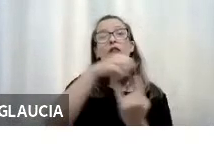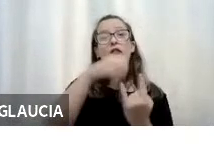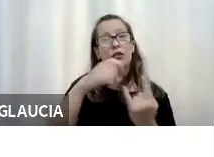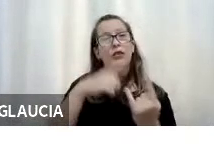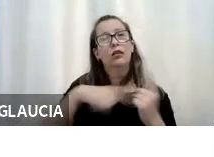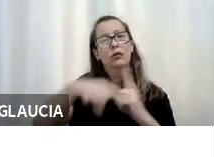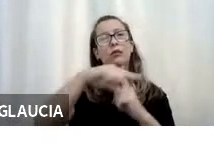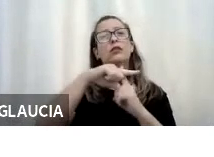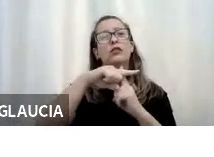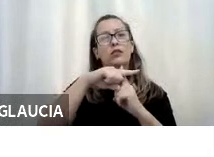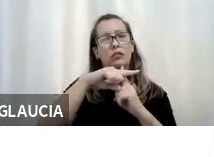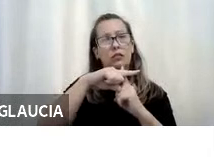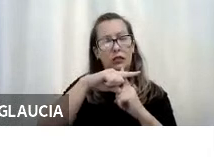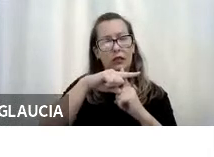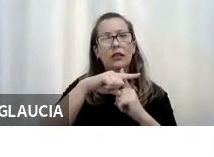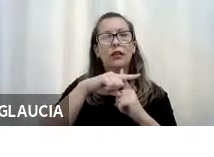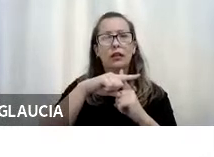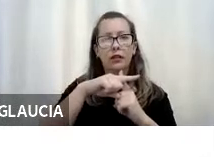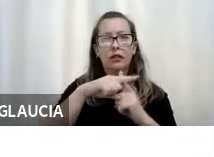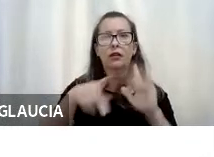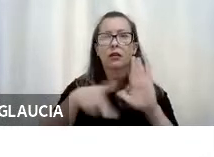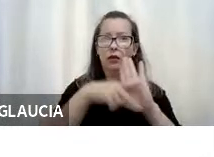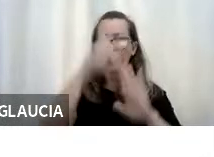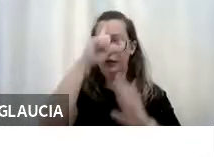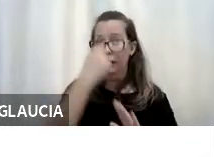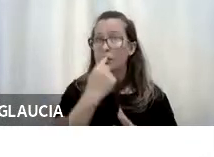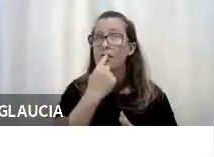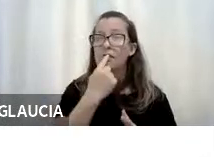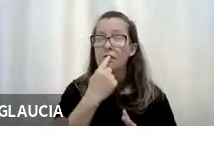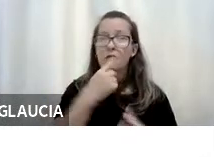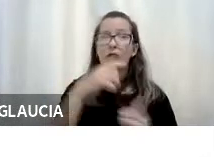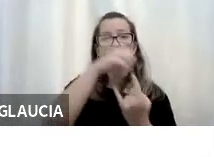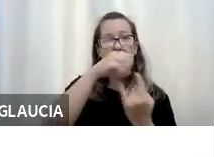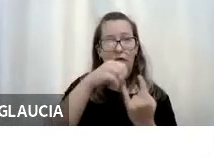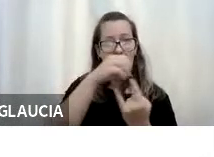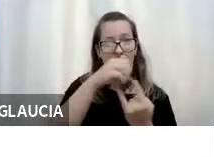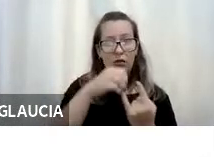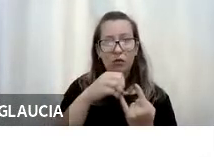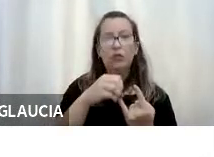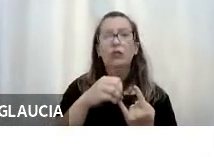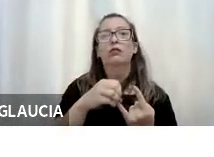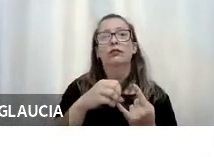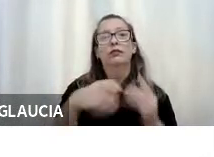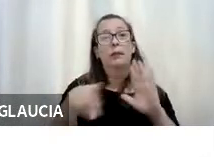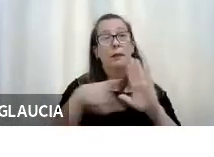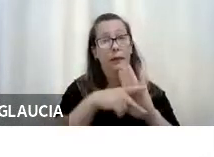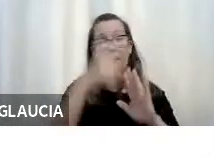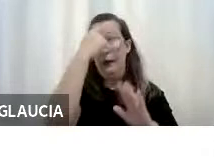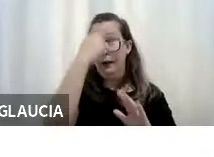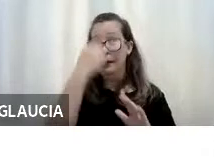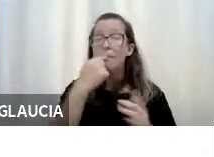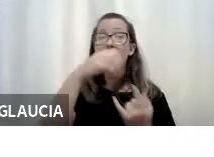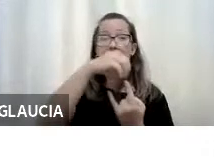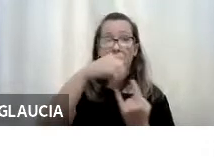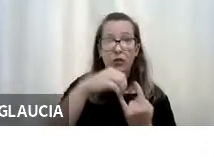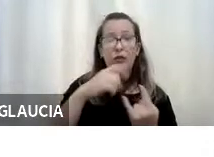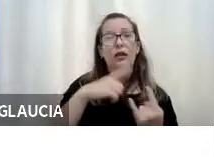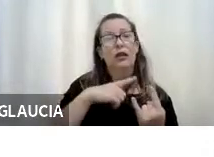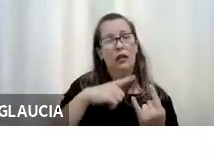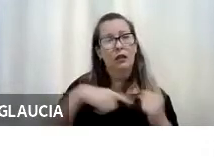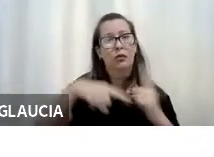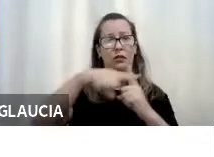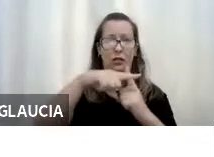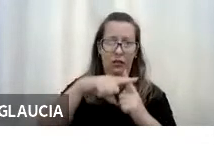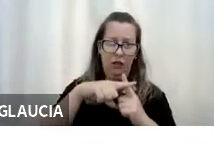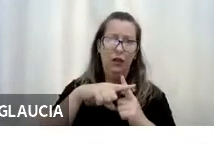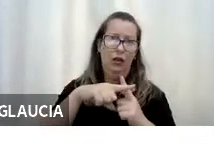positividade, da imagem da Fiocruz, ela tem uma positividade em patamar de excelência. Eu